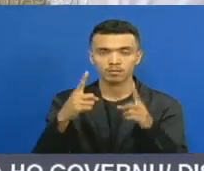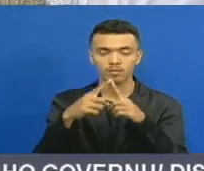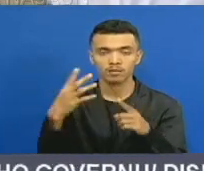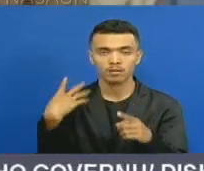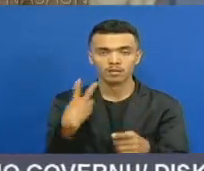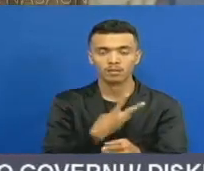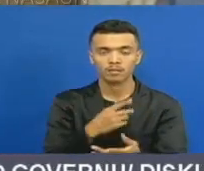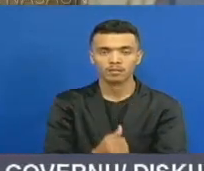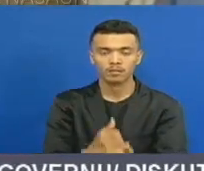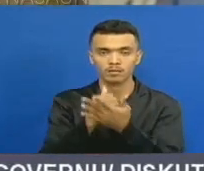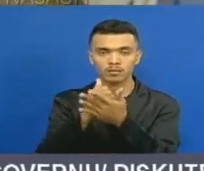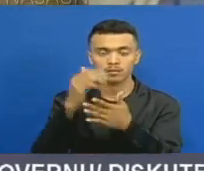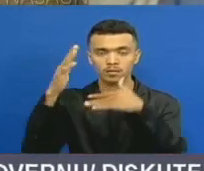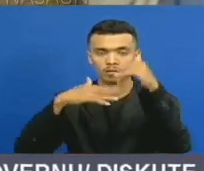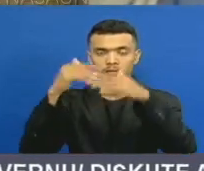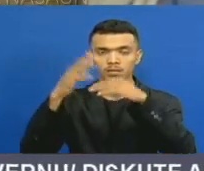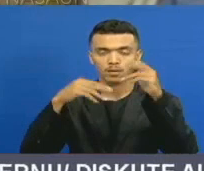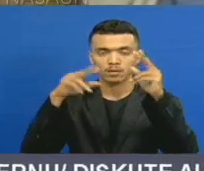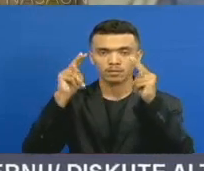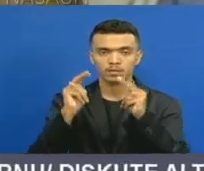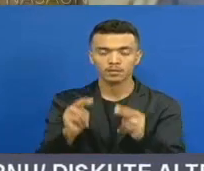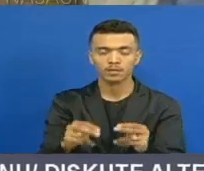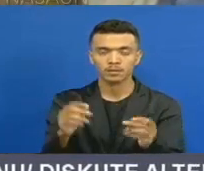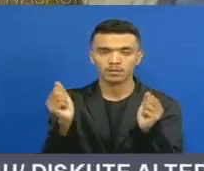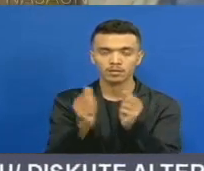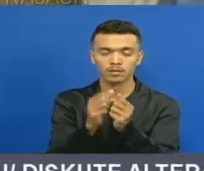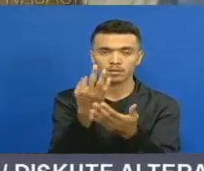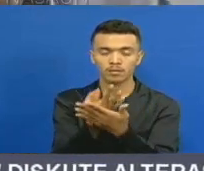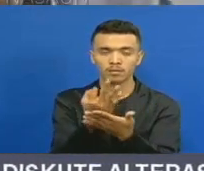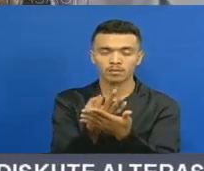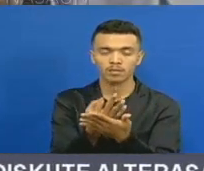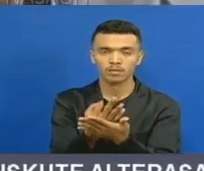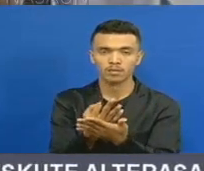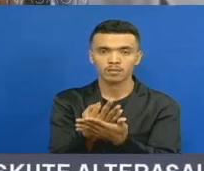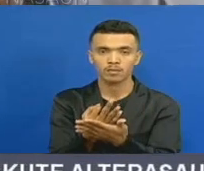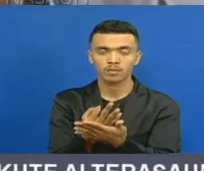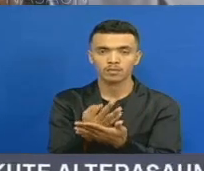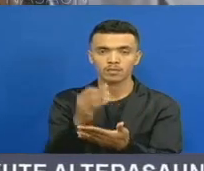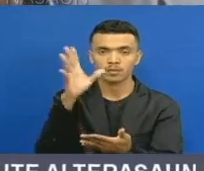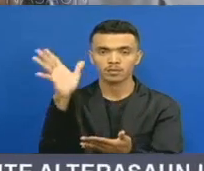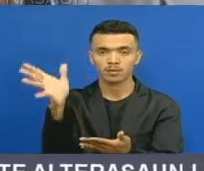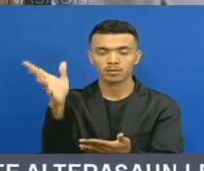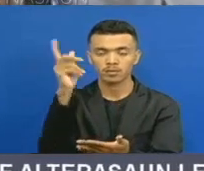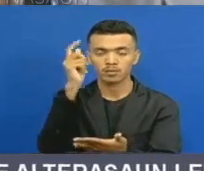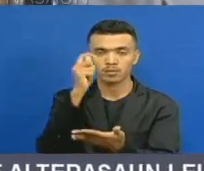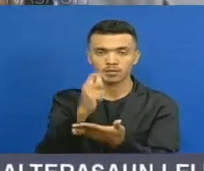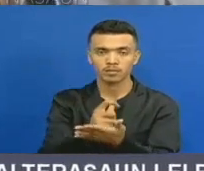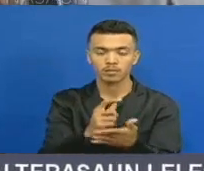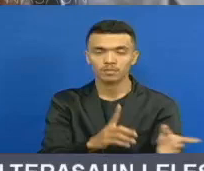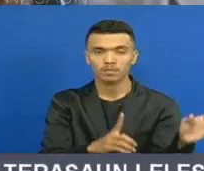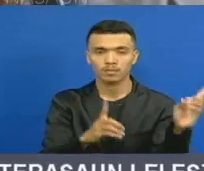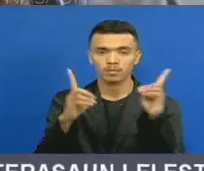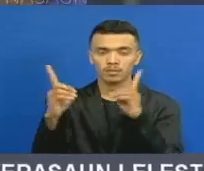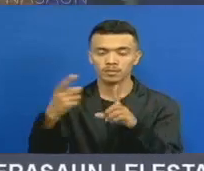linha precisa. Construção sede suco Wailaha, com orçamento hamuto dólar americano rihun limanolo resim, nebe implementa